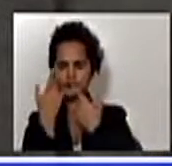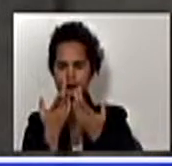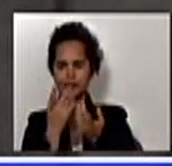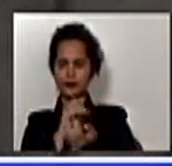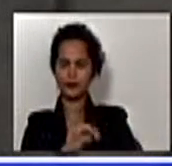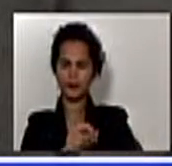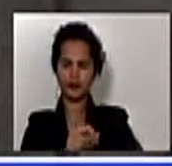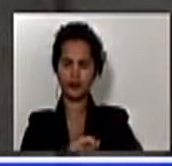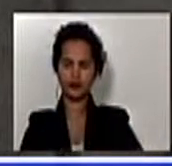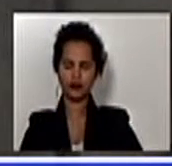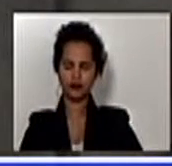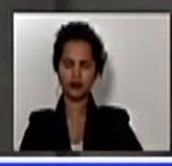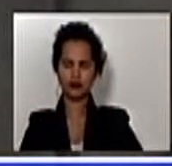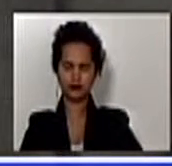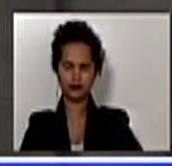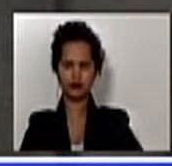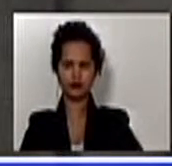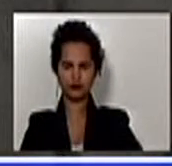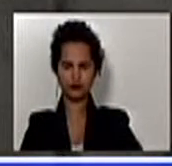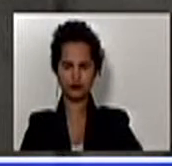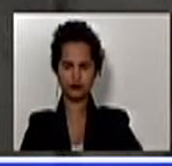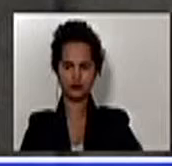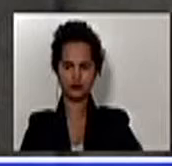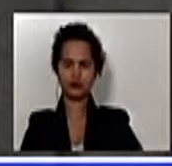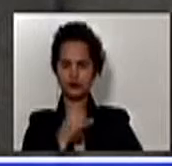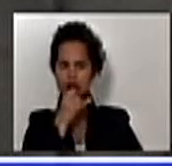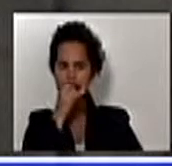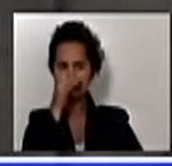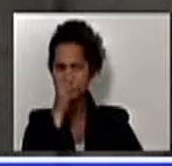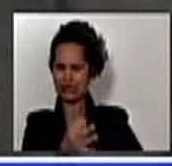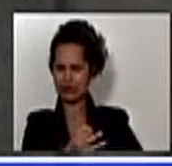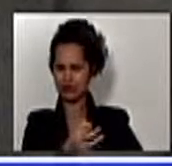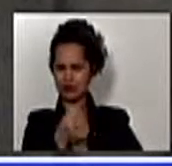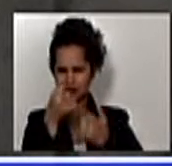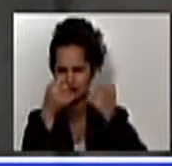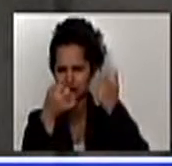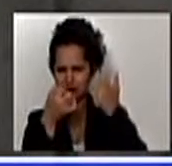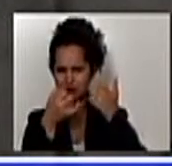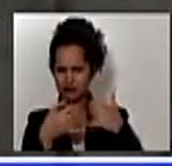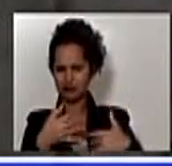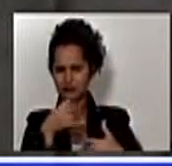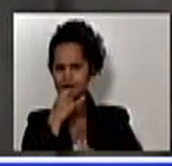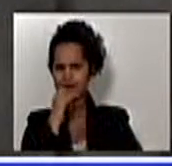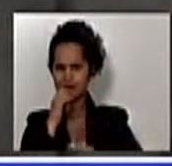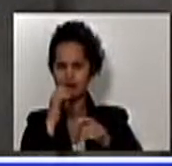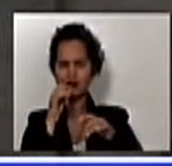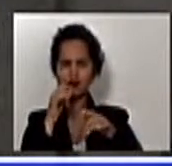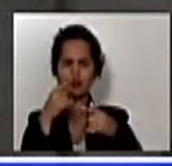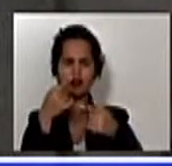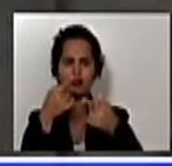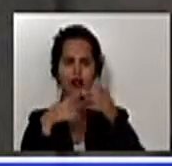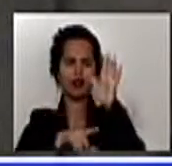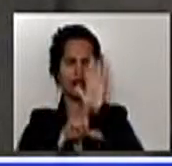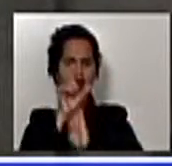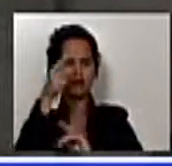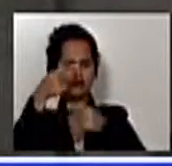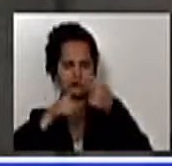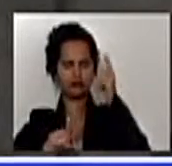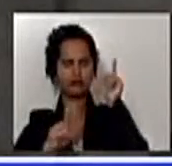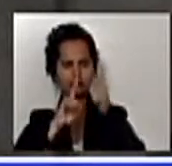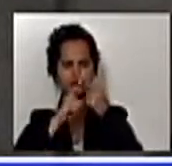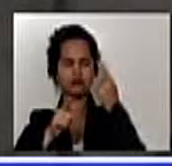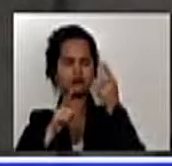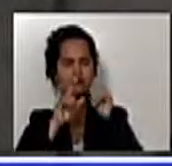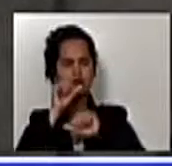para dizer ao certo que a mudança na legislação do setor já